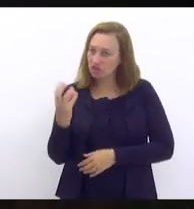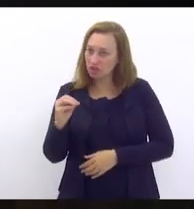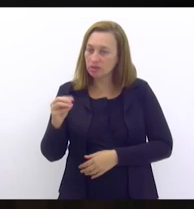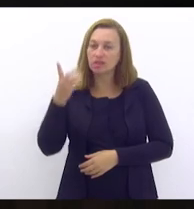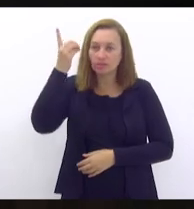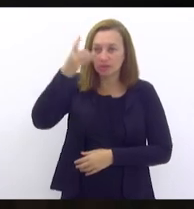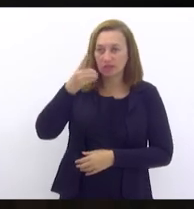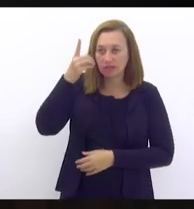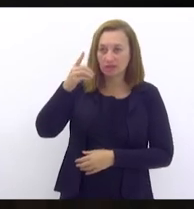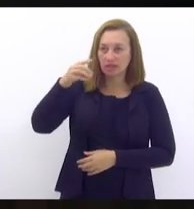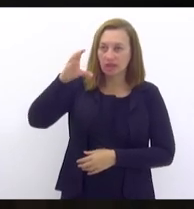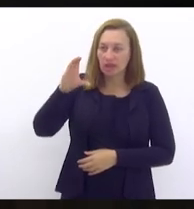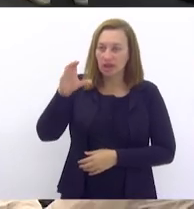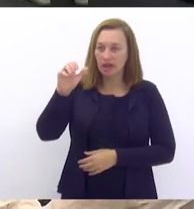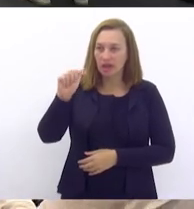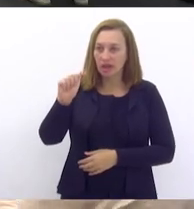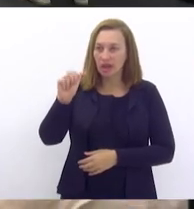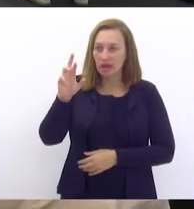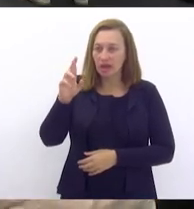Deputado Carlos Macedo.